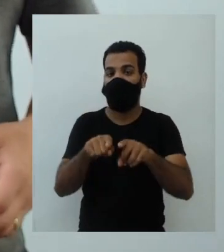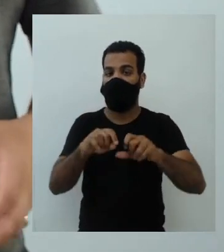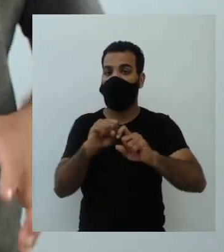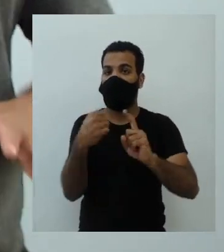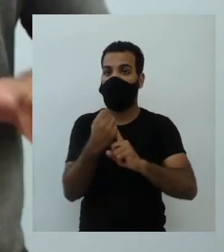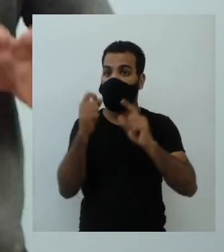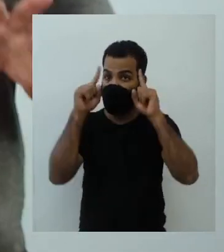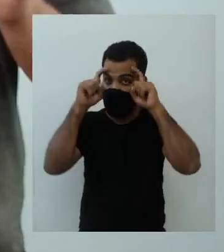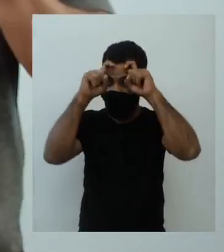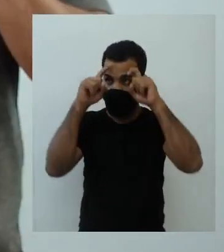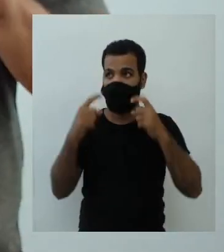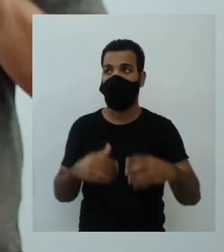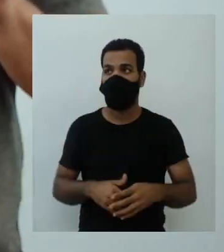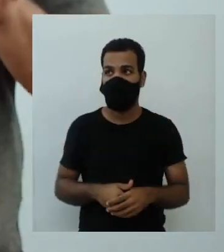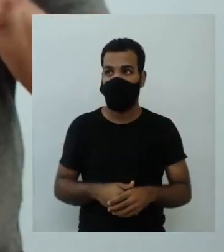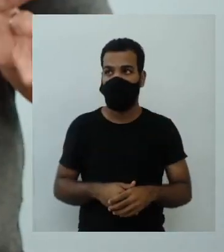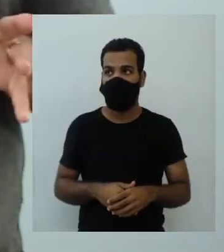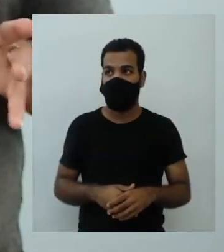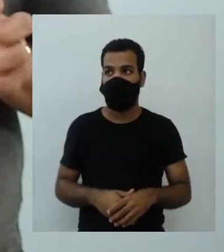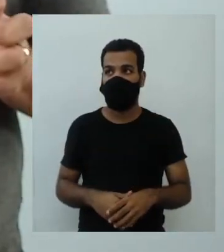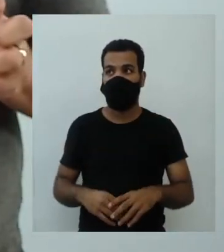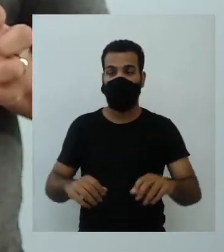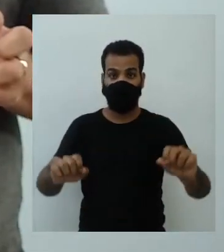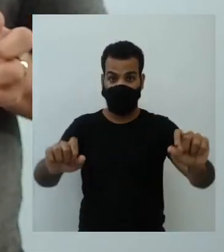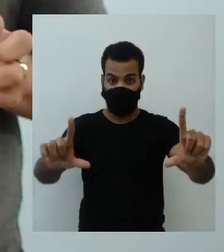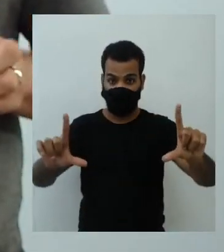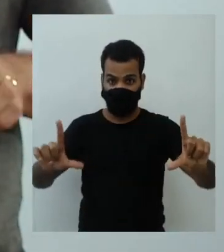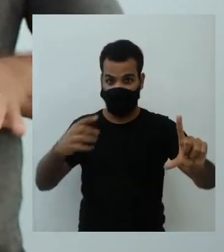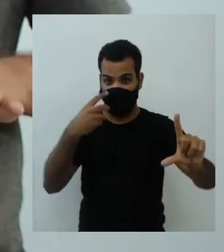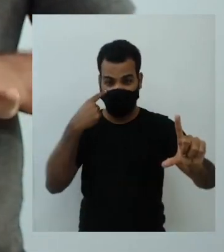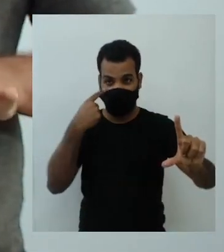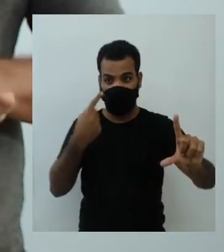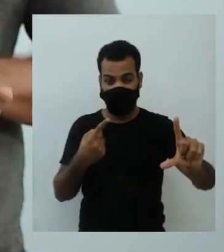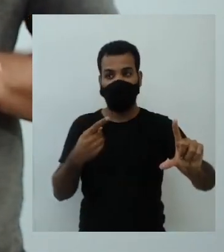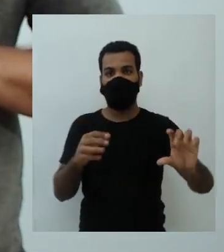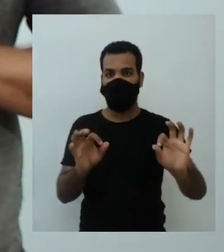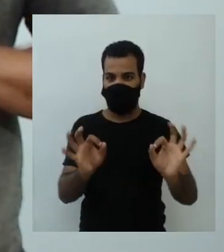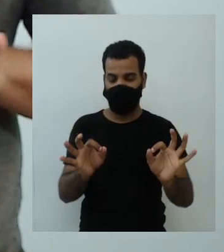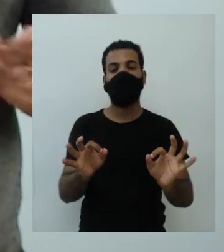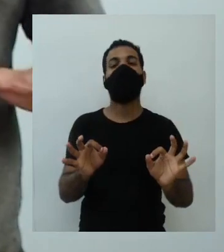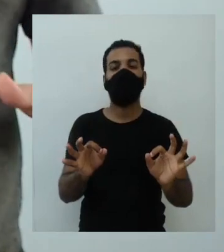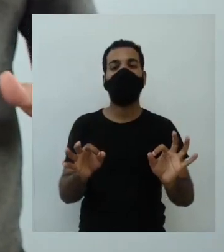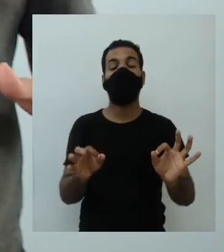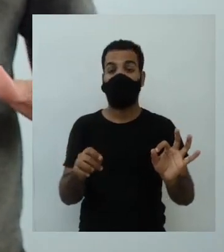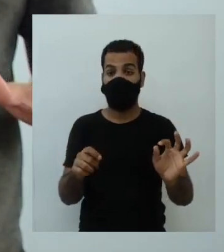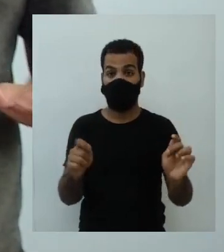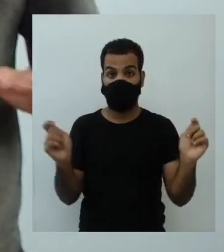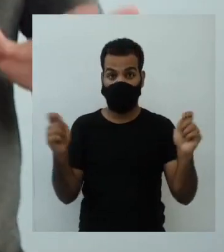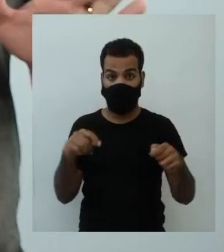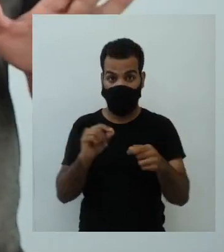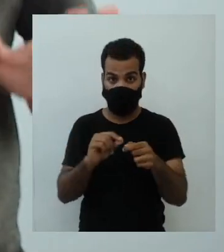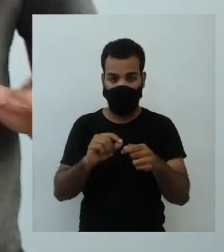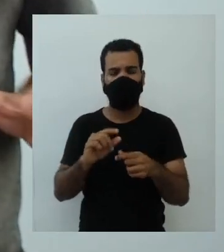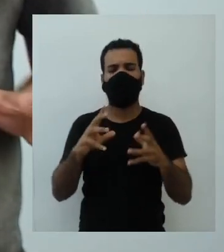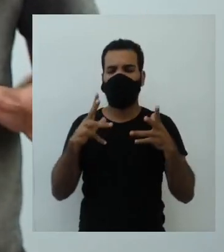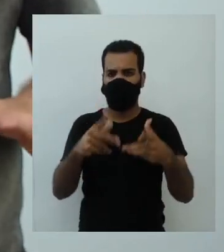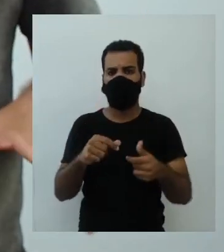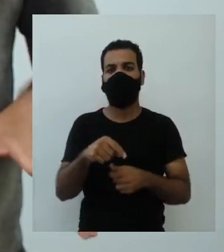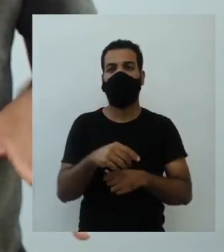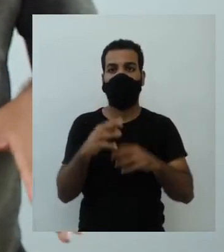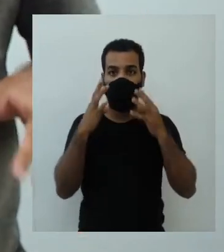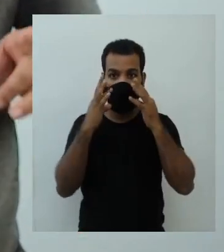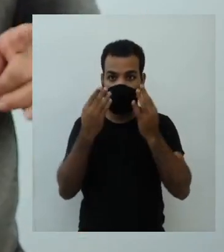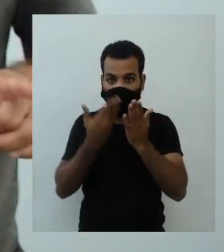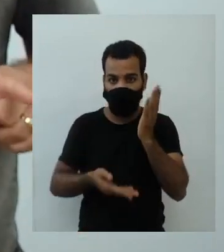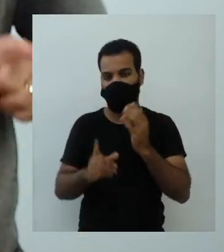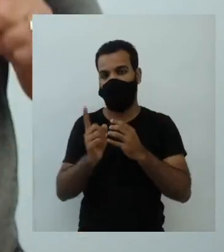sociedade. Então coloca a tua visão aqui no telão, tá certo? Faz tudo que você puder fazer aí, não tira a atenção dessa